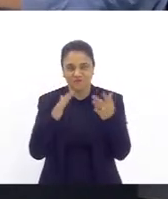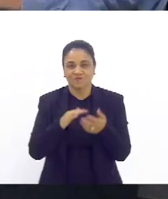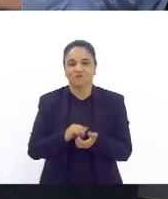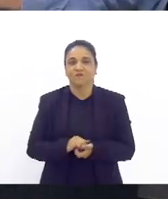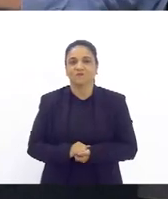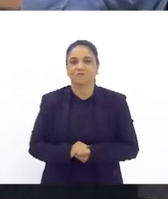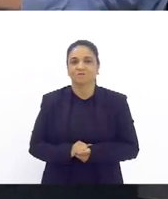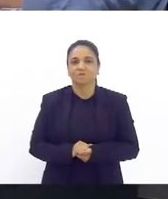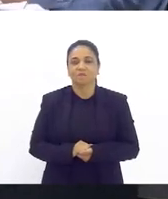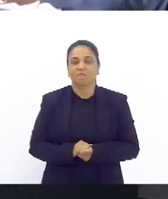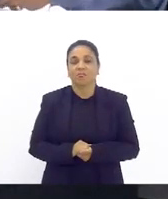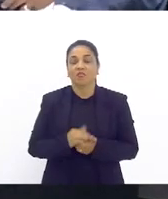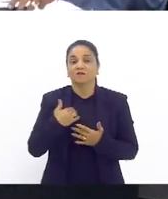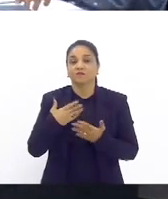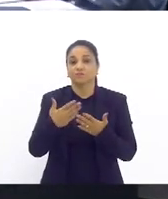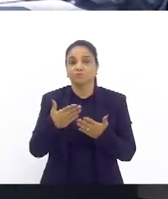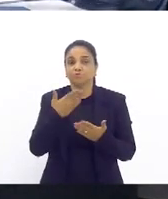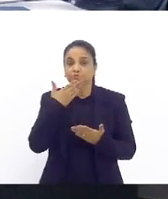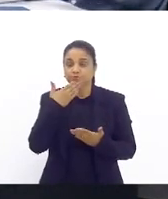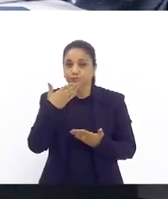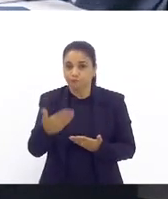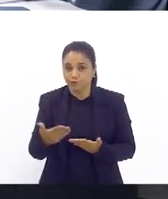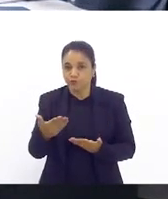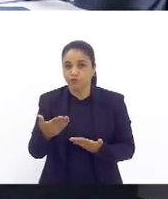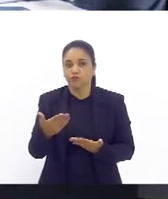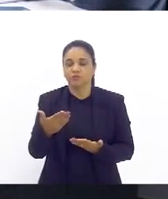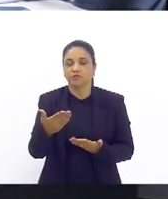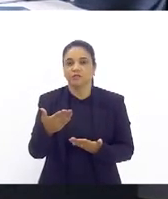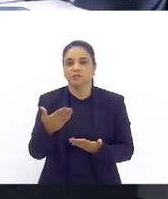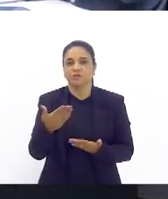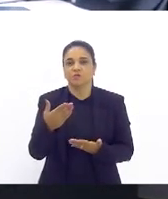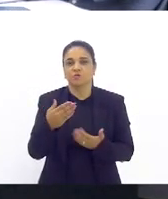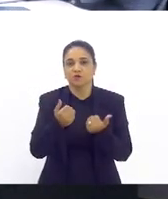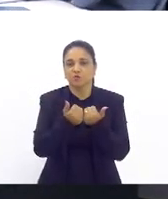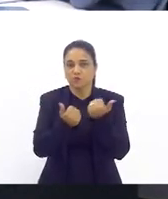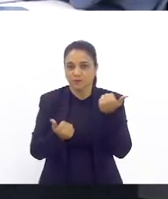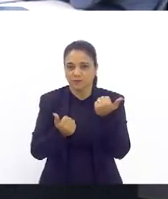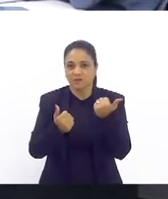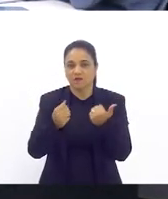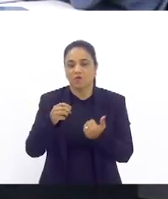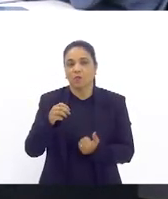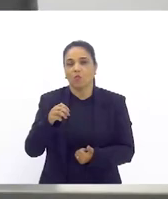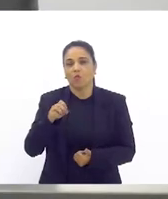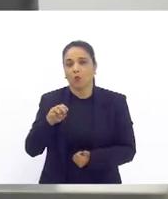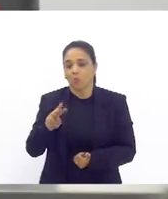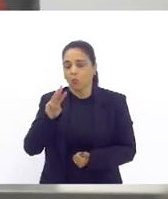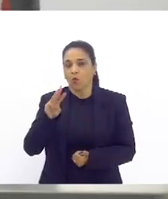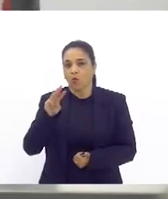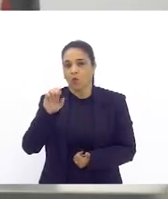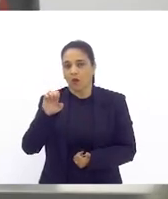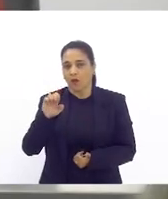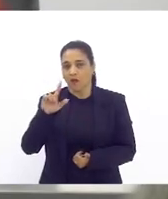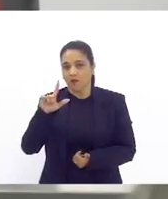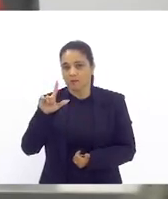eu queria Então pedir a fala do superintendente Wesley Neves